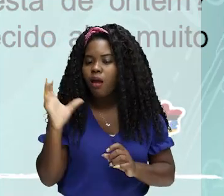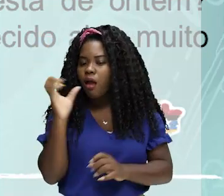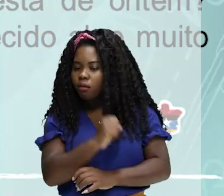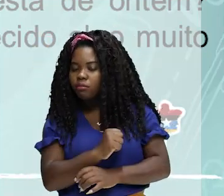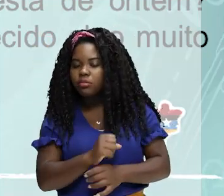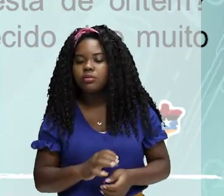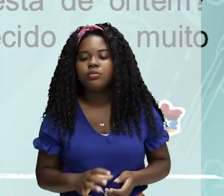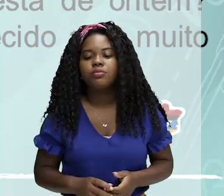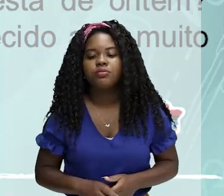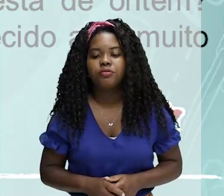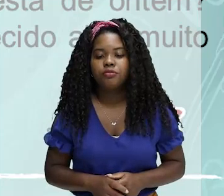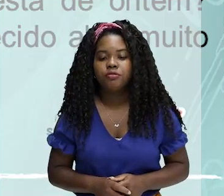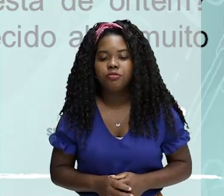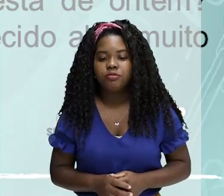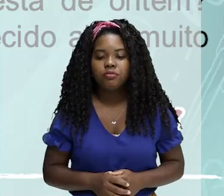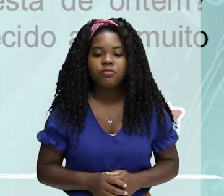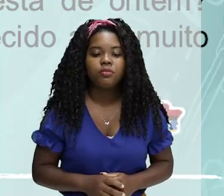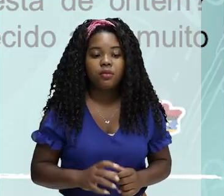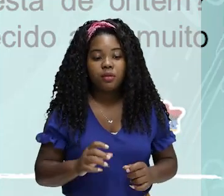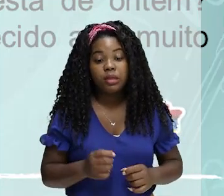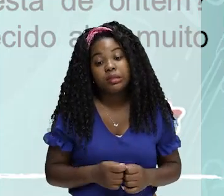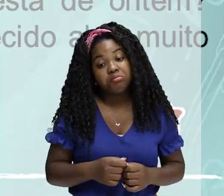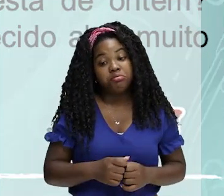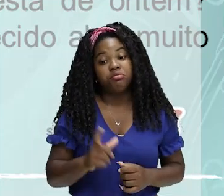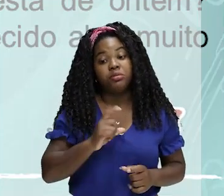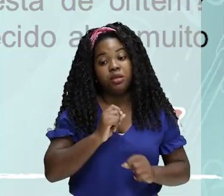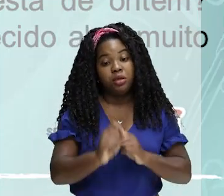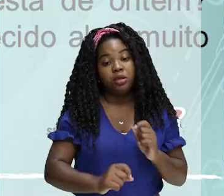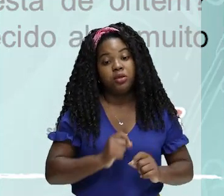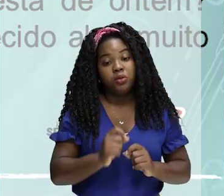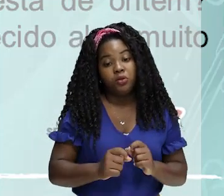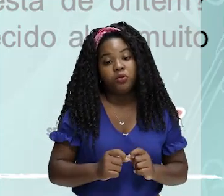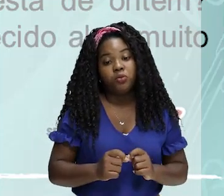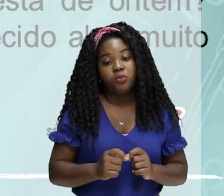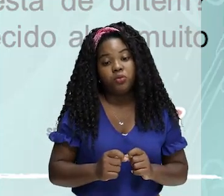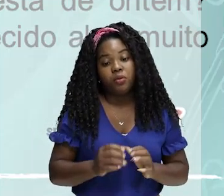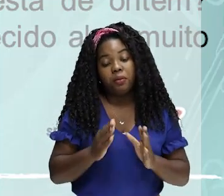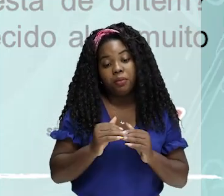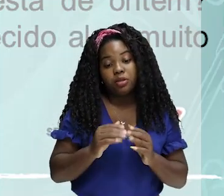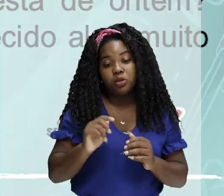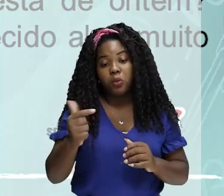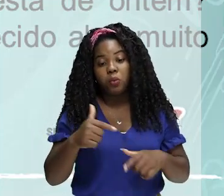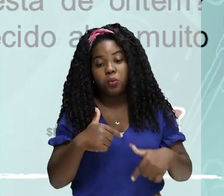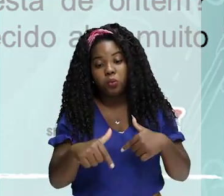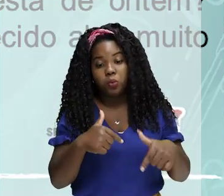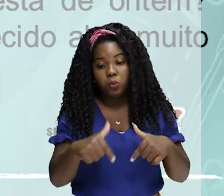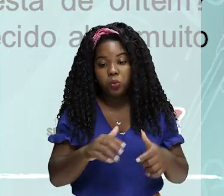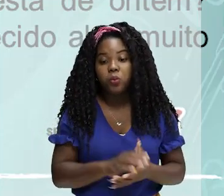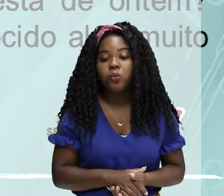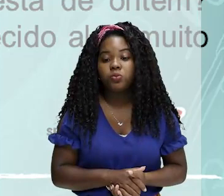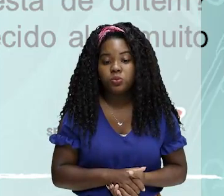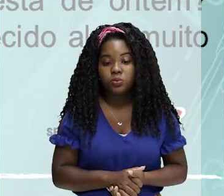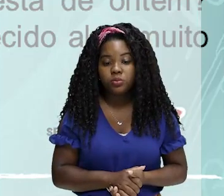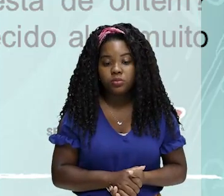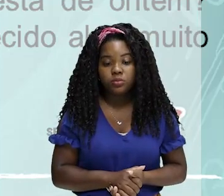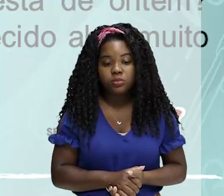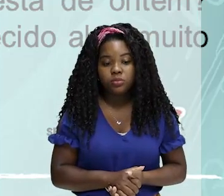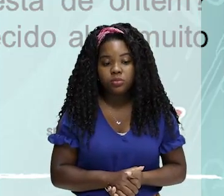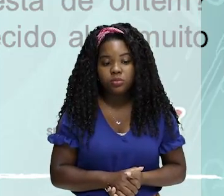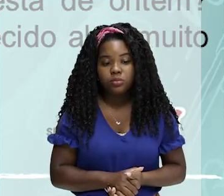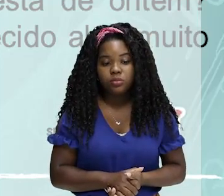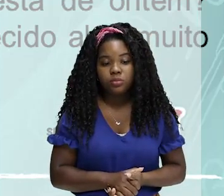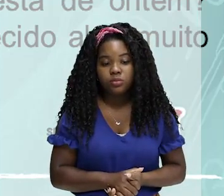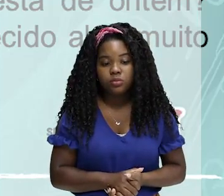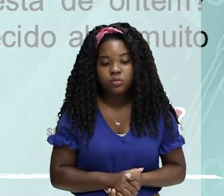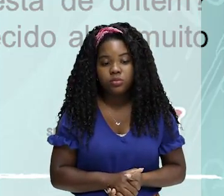hayan contratados más trabajadores para la planta de Córdoba. Quizás